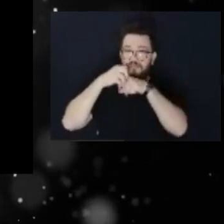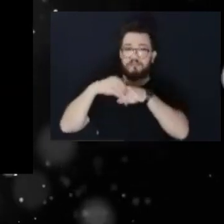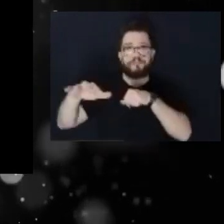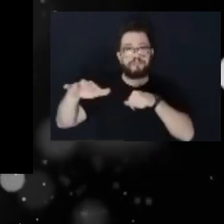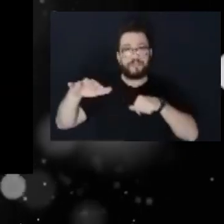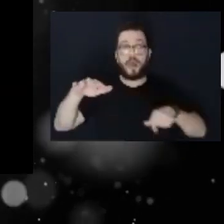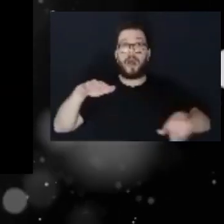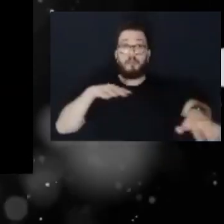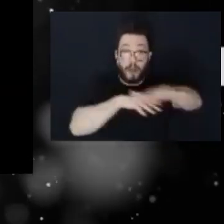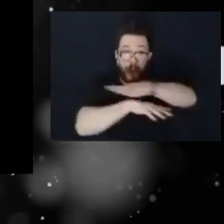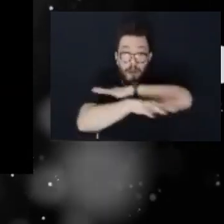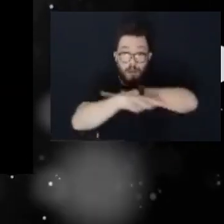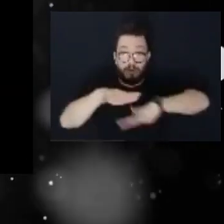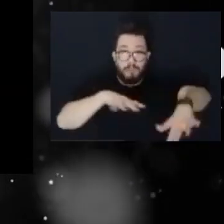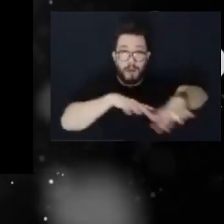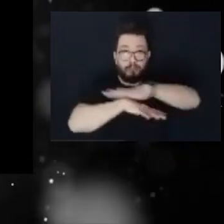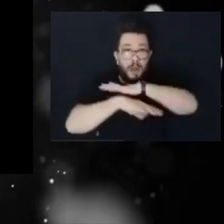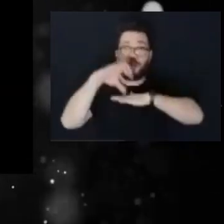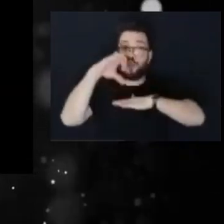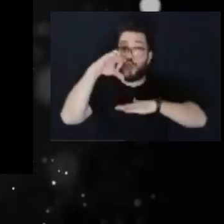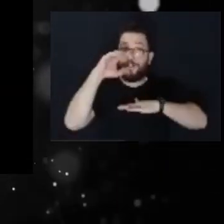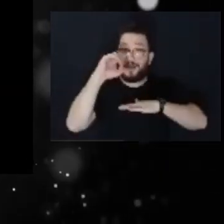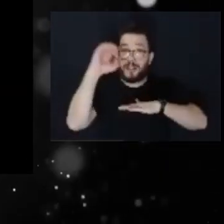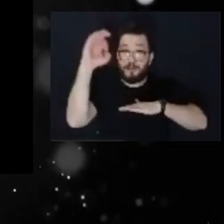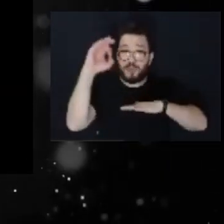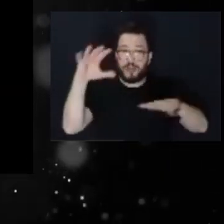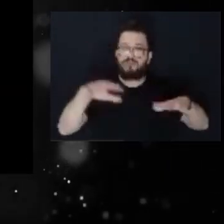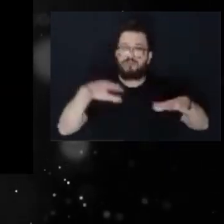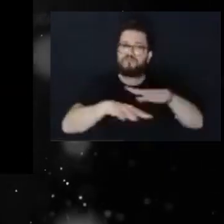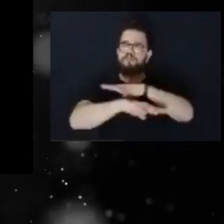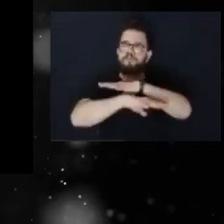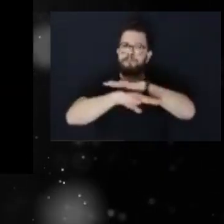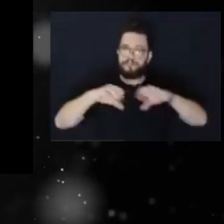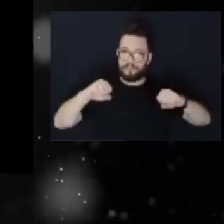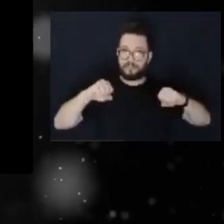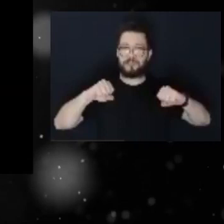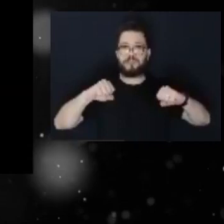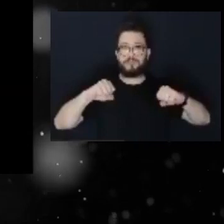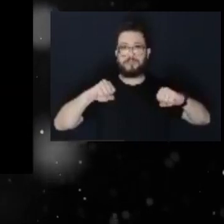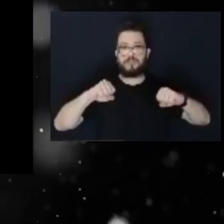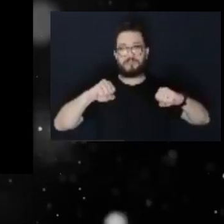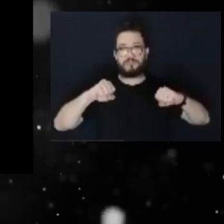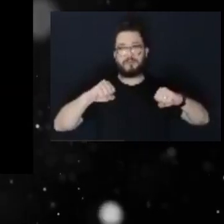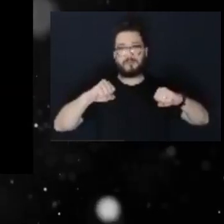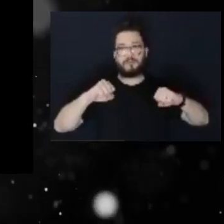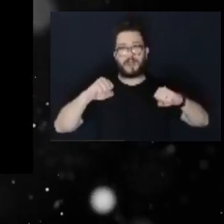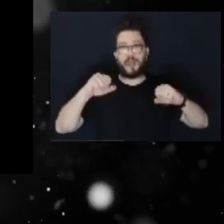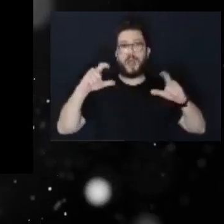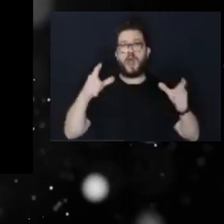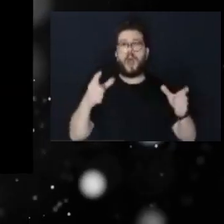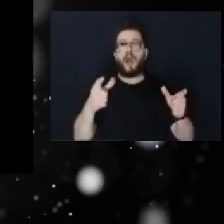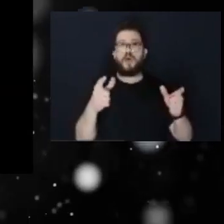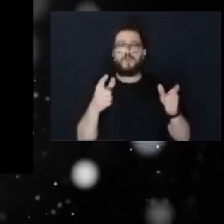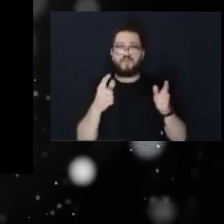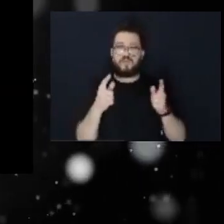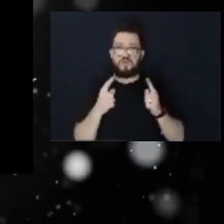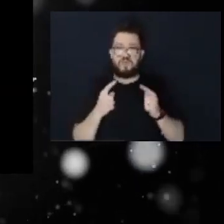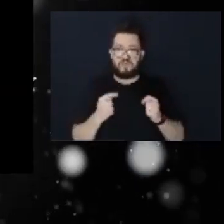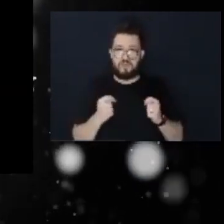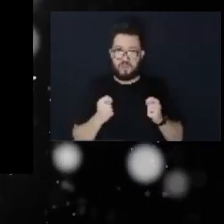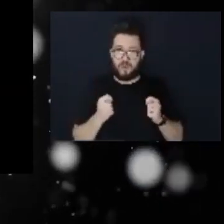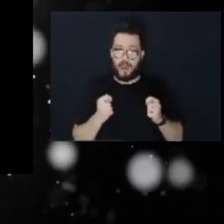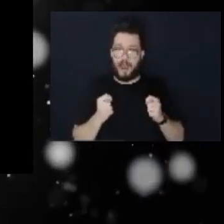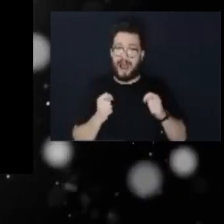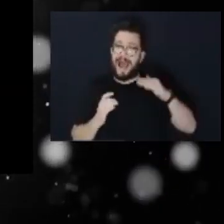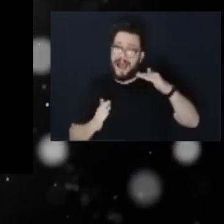de 90%, e foi aplicada apenas uma redução de 40% a 50% com picos de 60%.